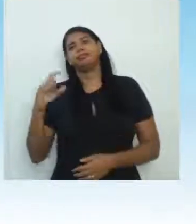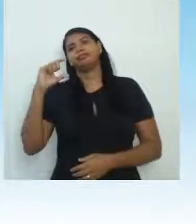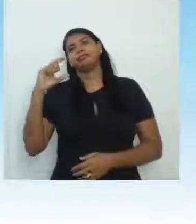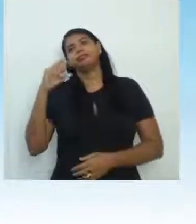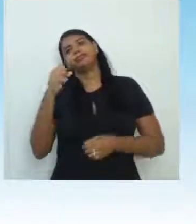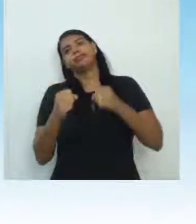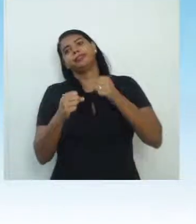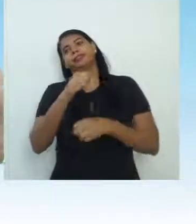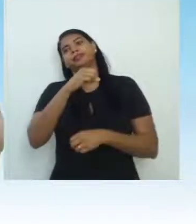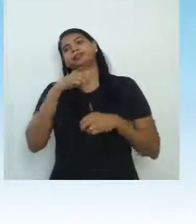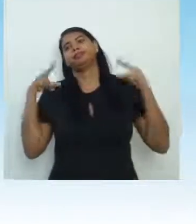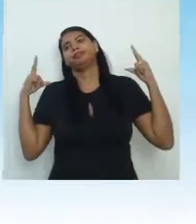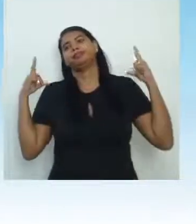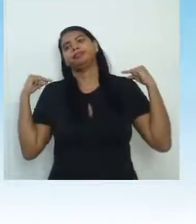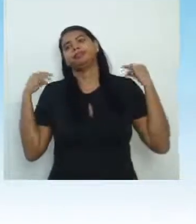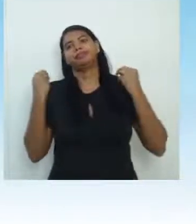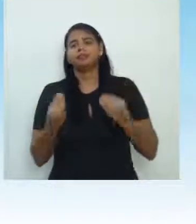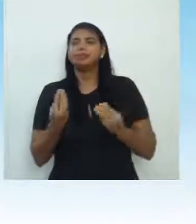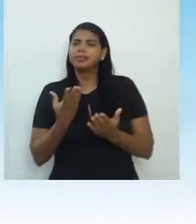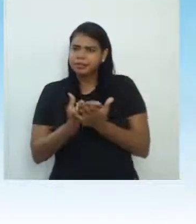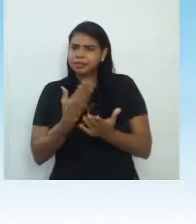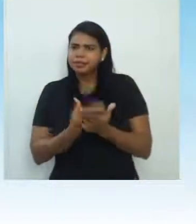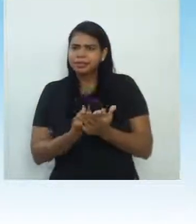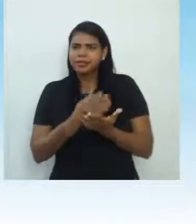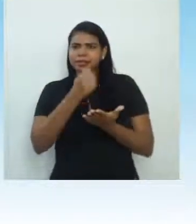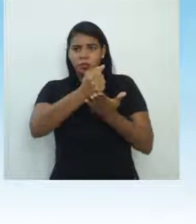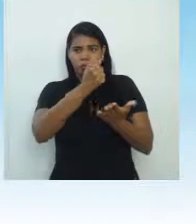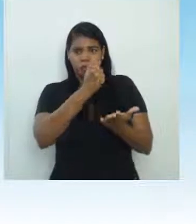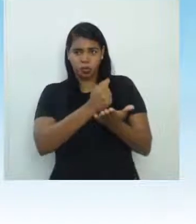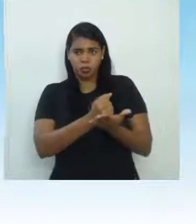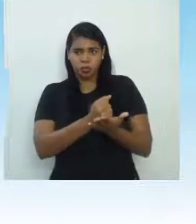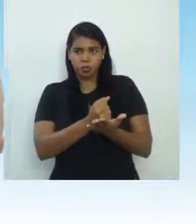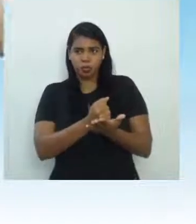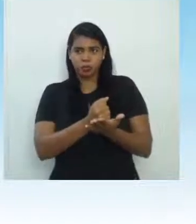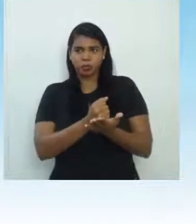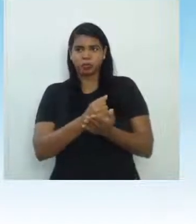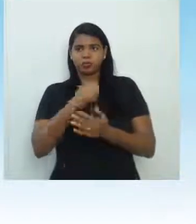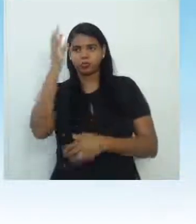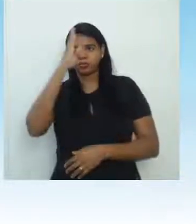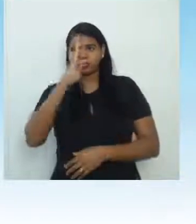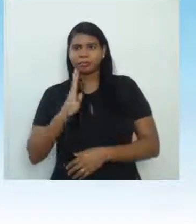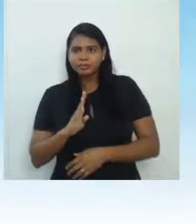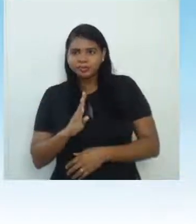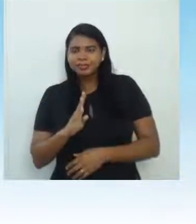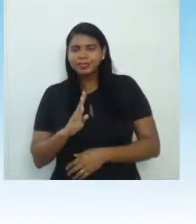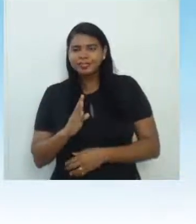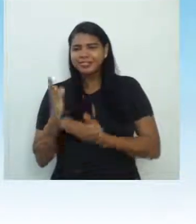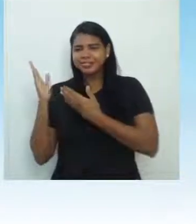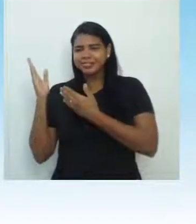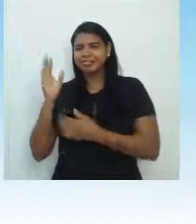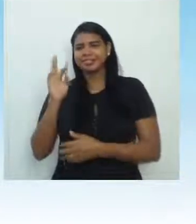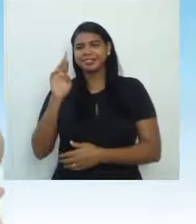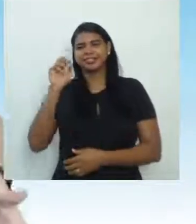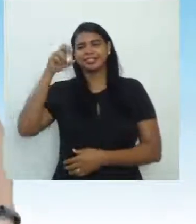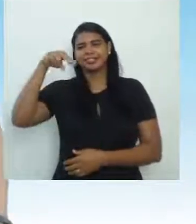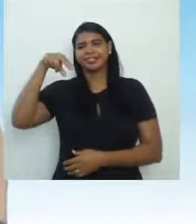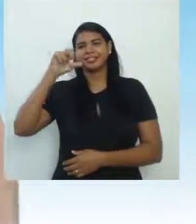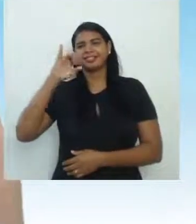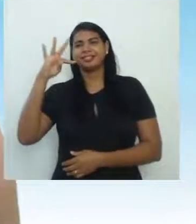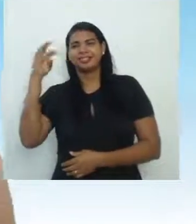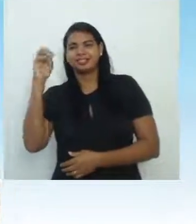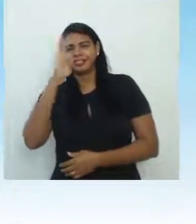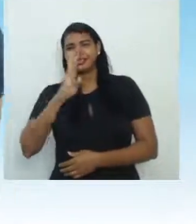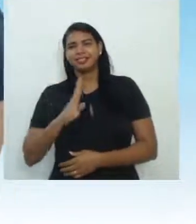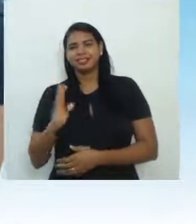mesmo. estudou o Código de Trânsito Brasileiro? Não. Ai, meu Deus, Detran, corre aqui para dar uma aula, Robson, pelo amor